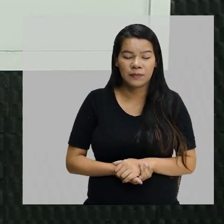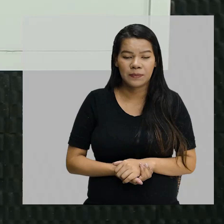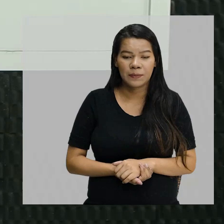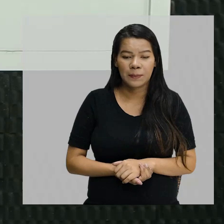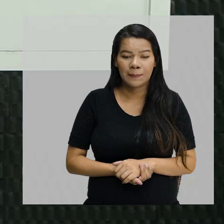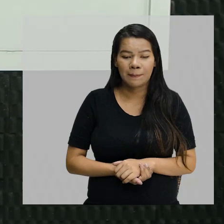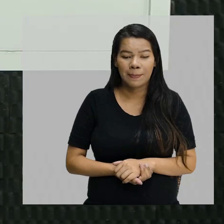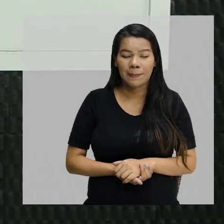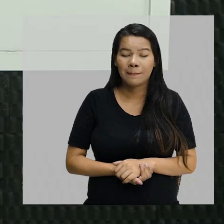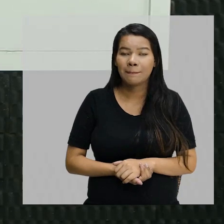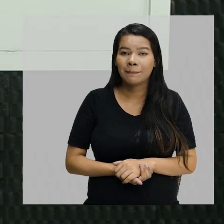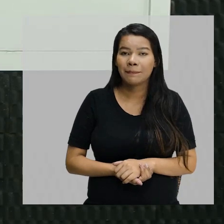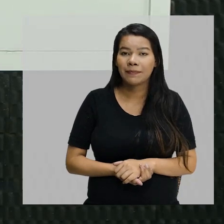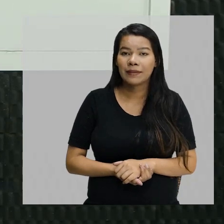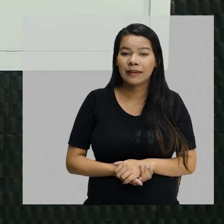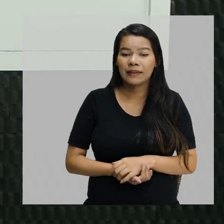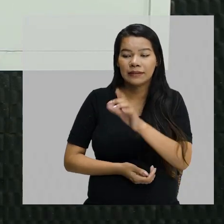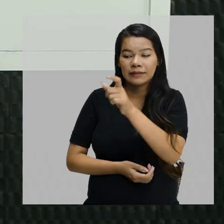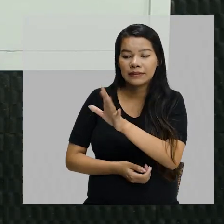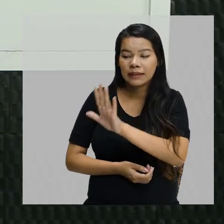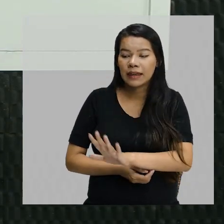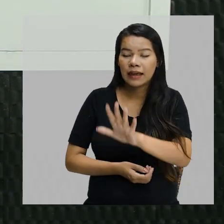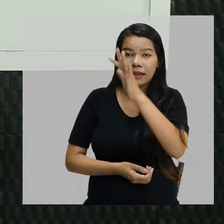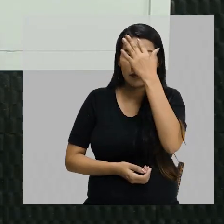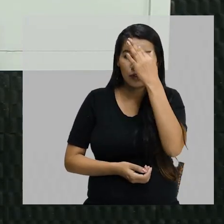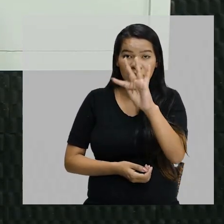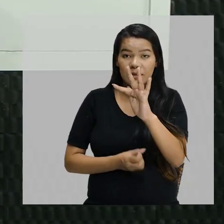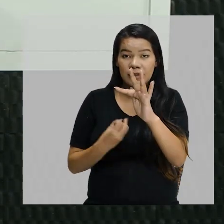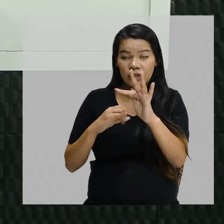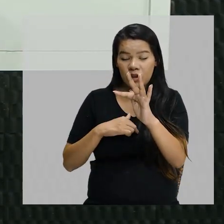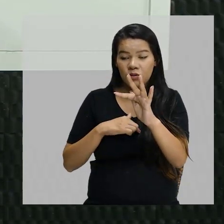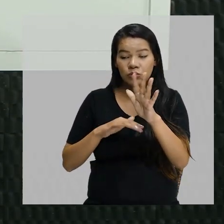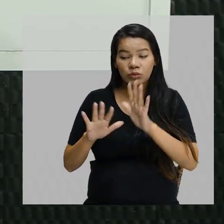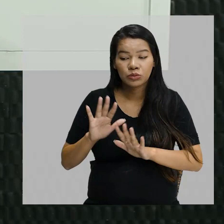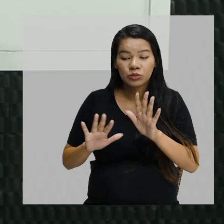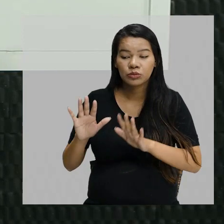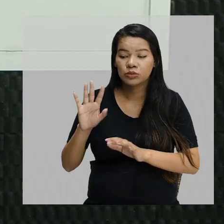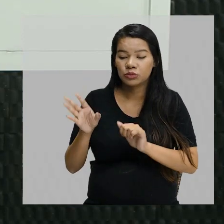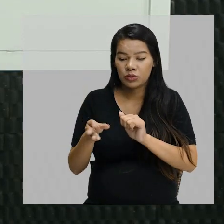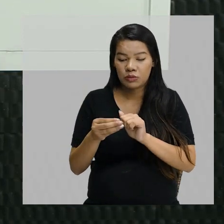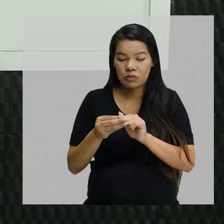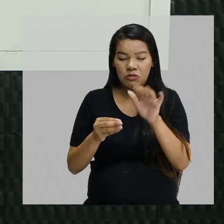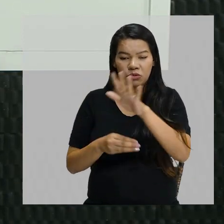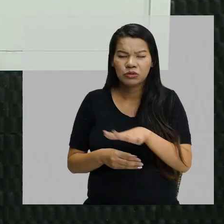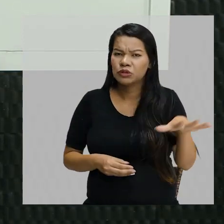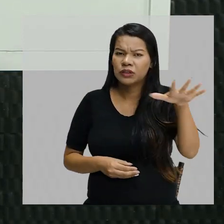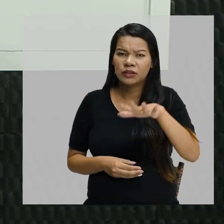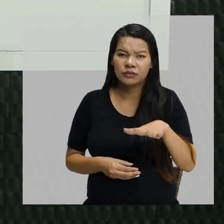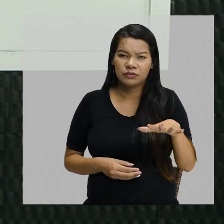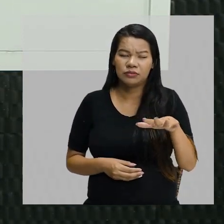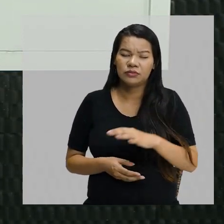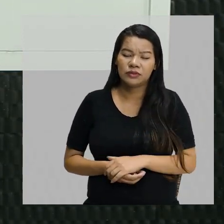heurístico dentro da filosofia como eu estou cuidando do conhecimento em geral do tipo de conhecimento mas o conhecimento em geral